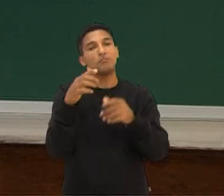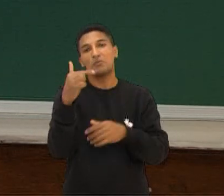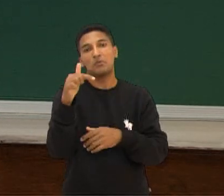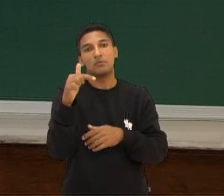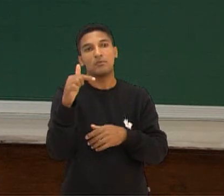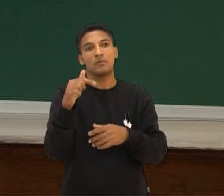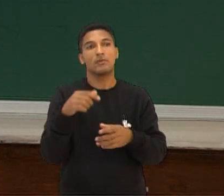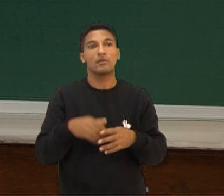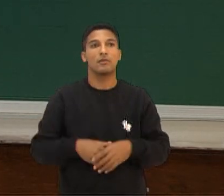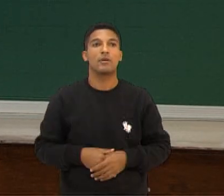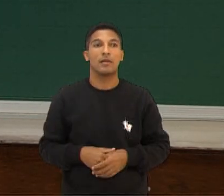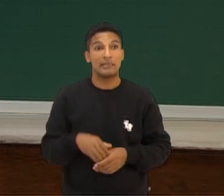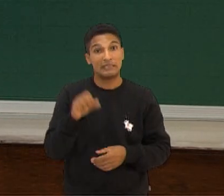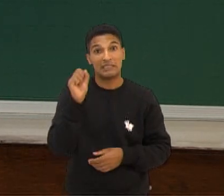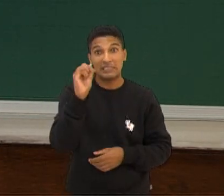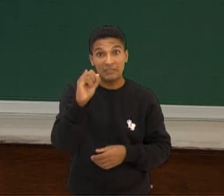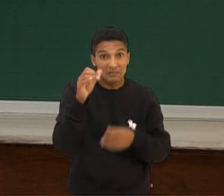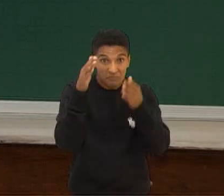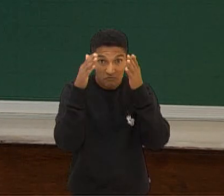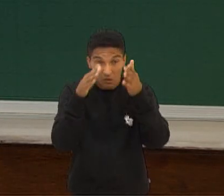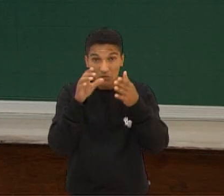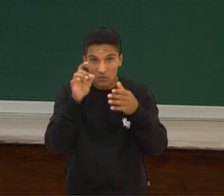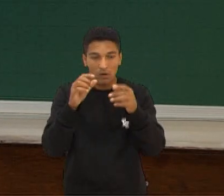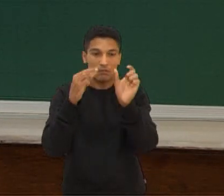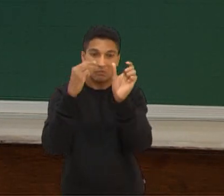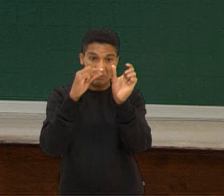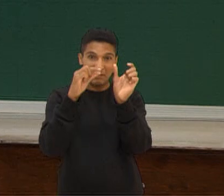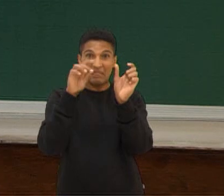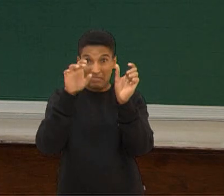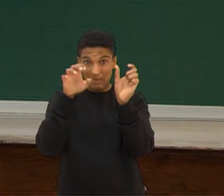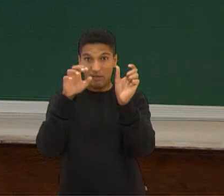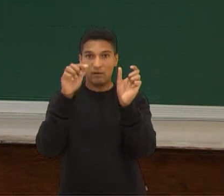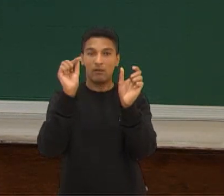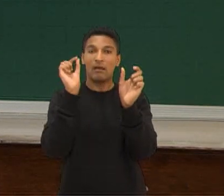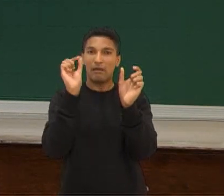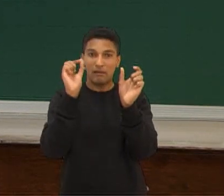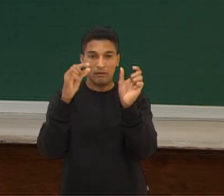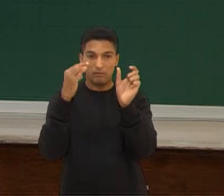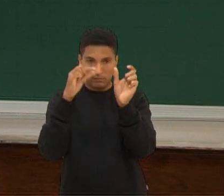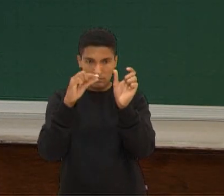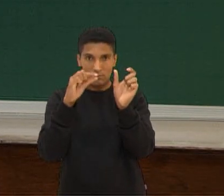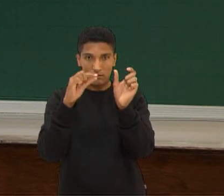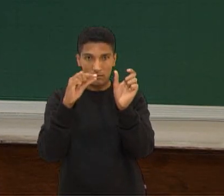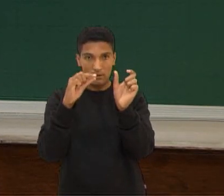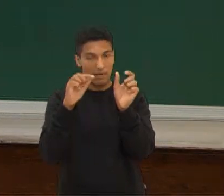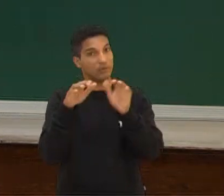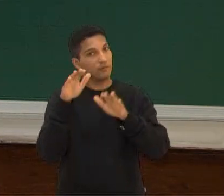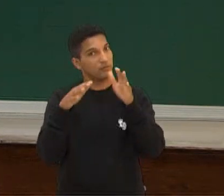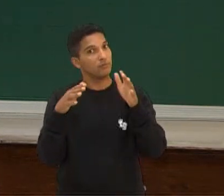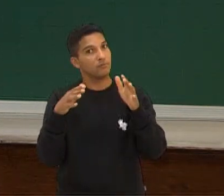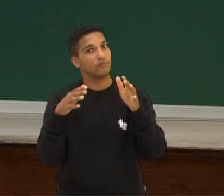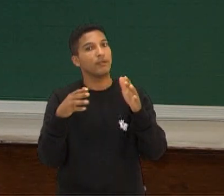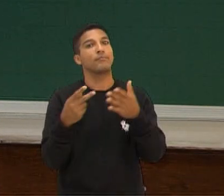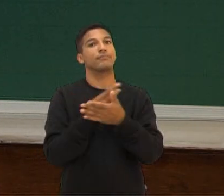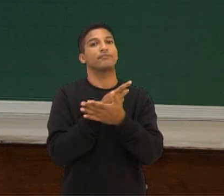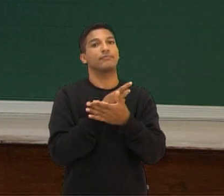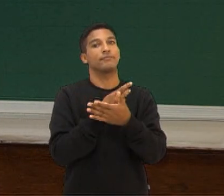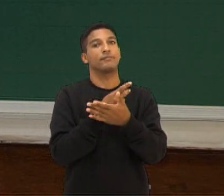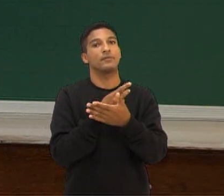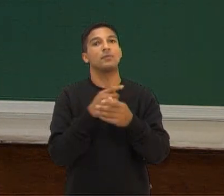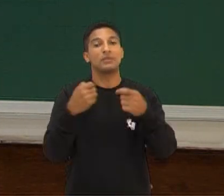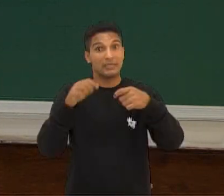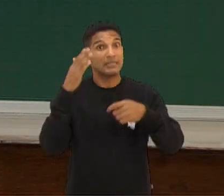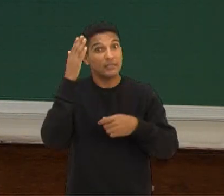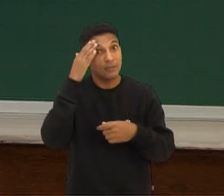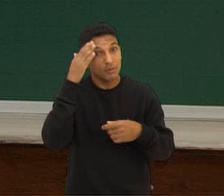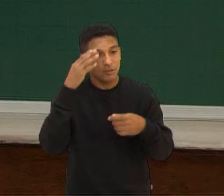não acertar, né? Porque eu também tenho uma que usa a preposição antes, que é a completiva. Então, eu tenho que saber o